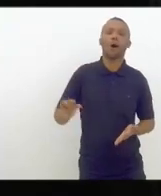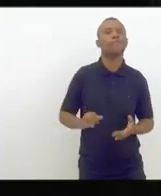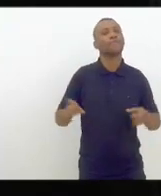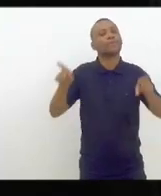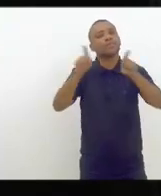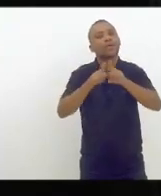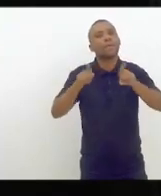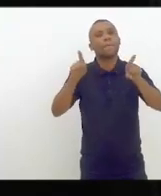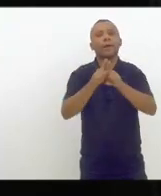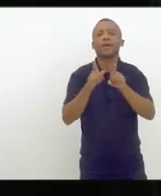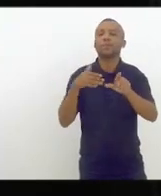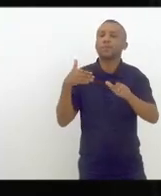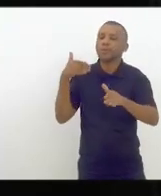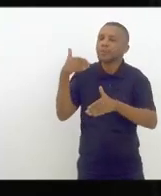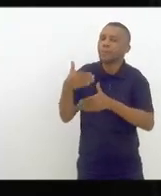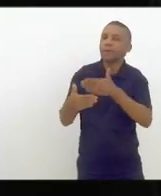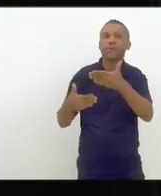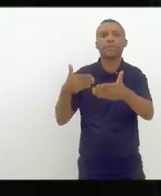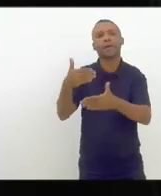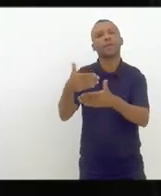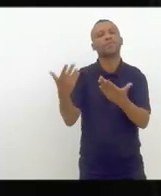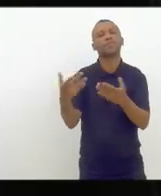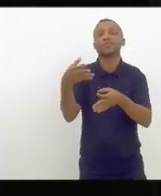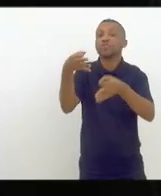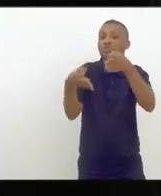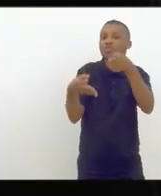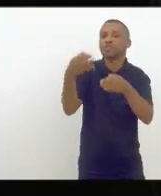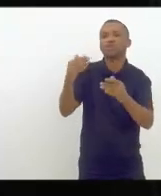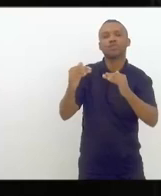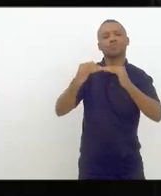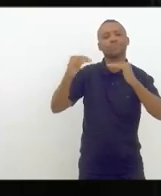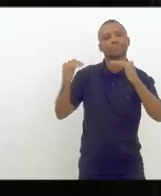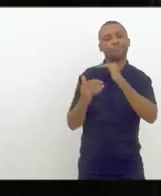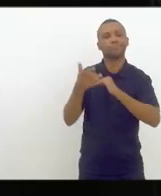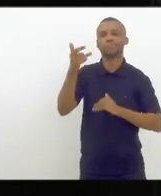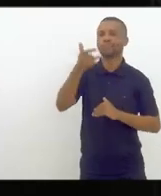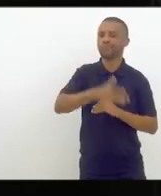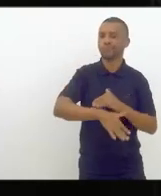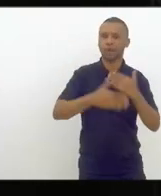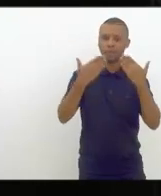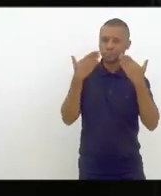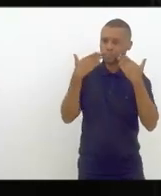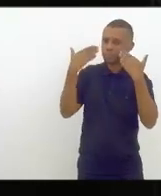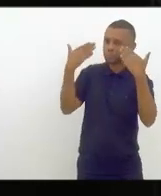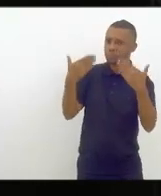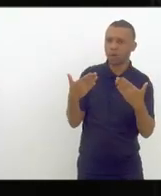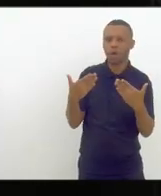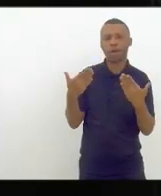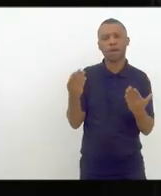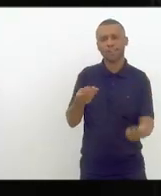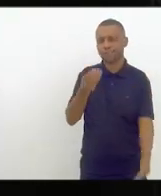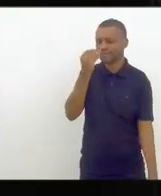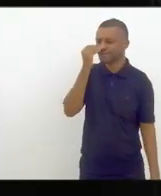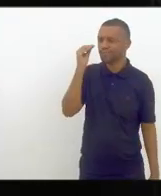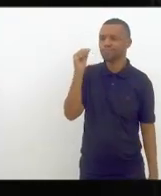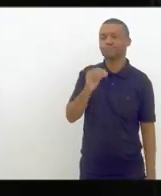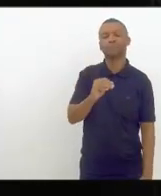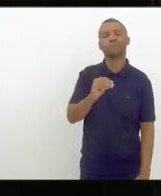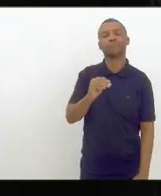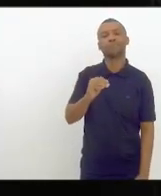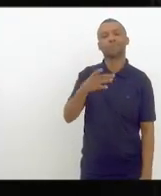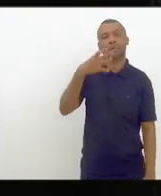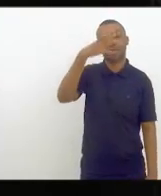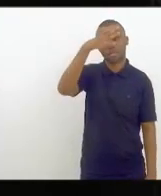com esse processo de injustiça colocado diante de tamanha negligência,